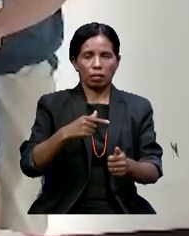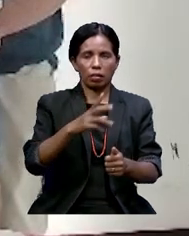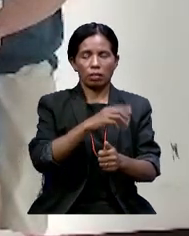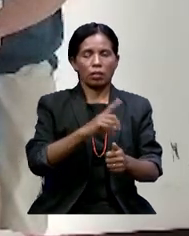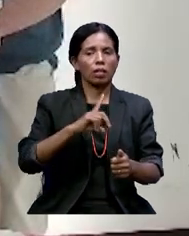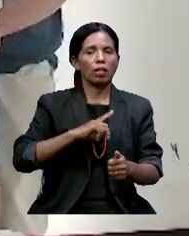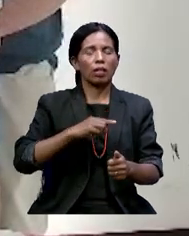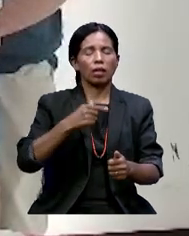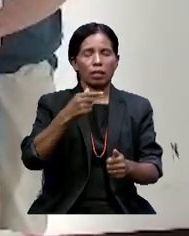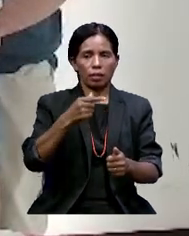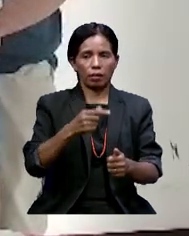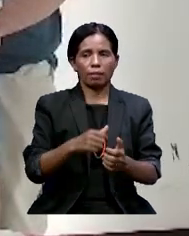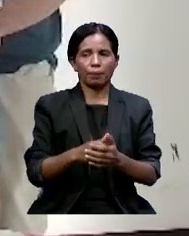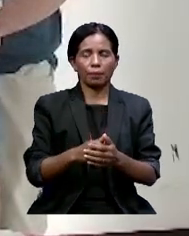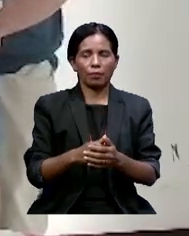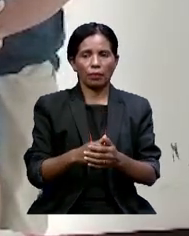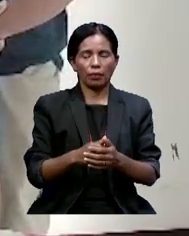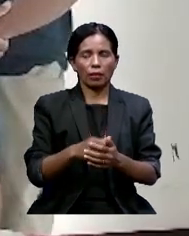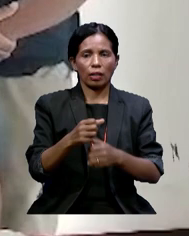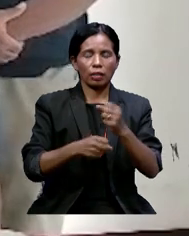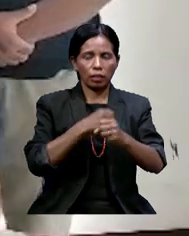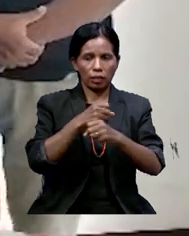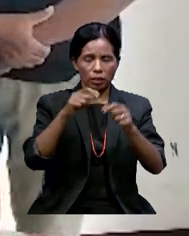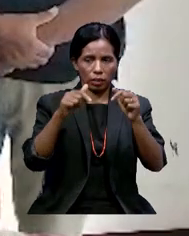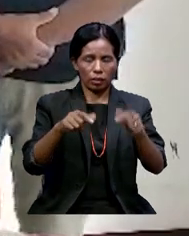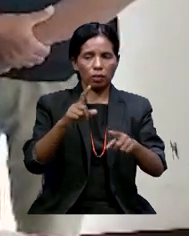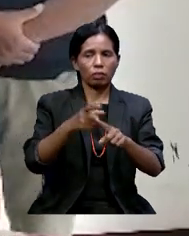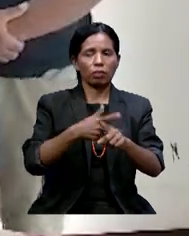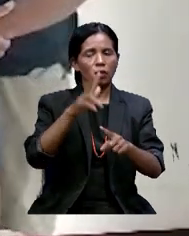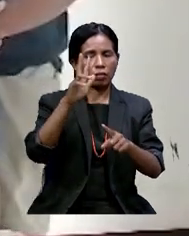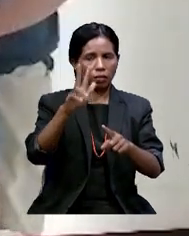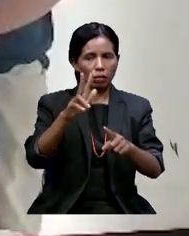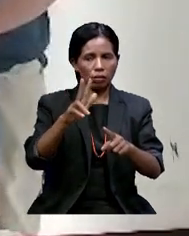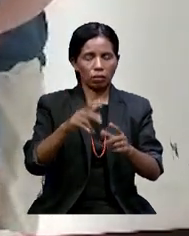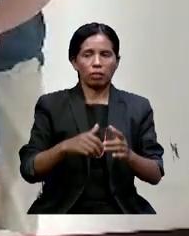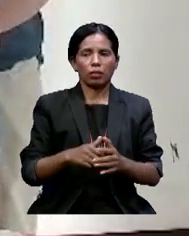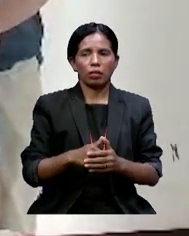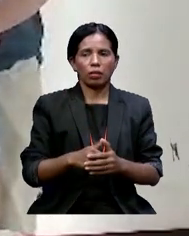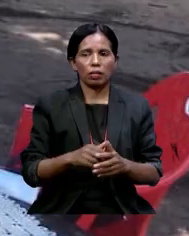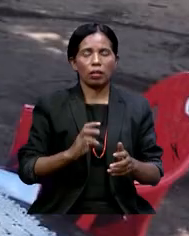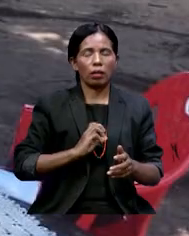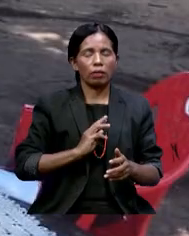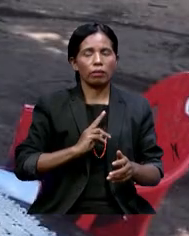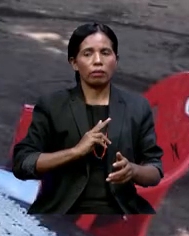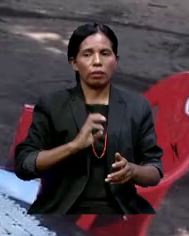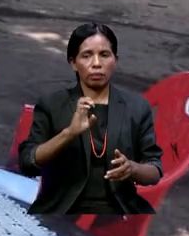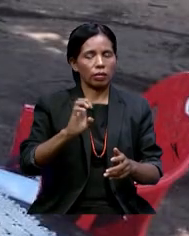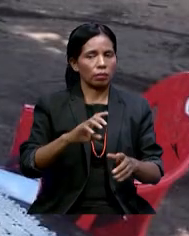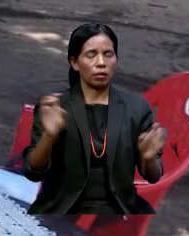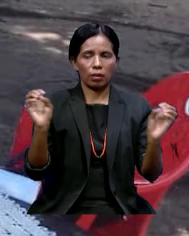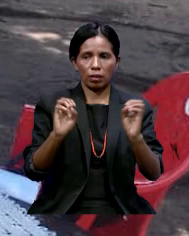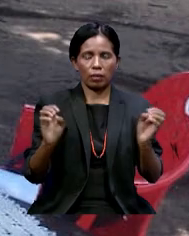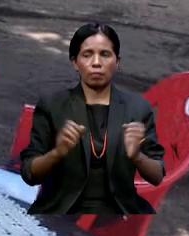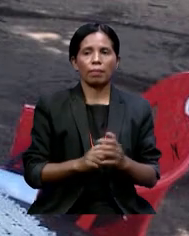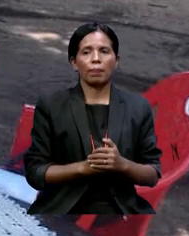bem deite. Tina ainda ne iha fulantol nelaran so vai masima kalaiha. Autoridade mos apela ba